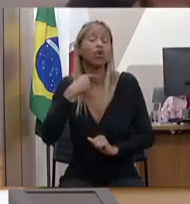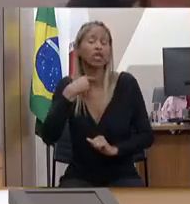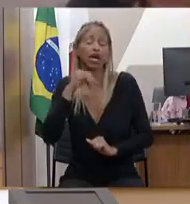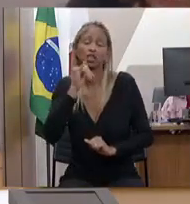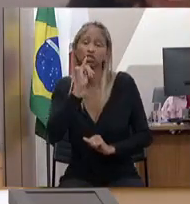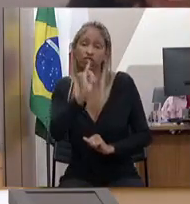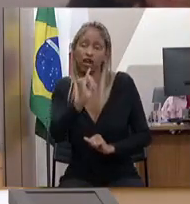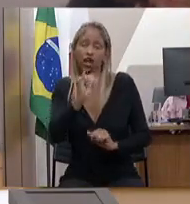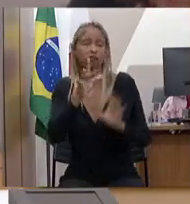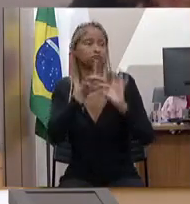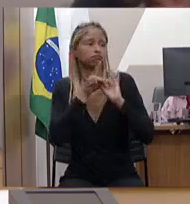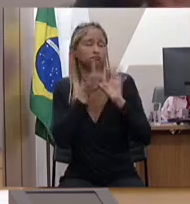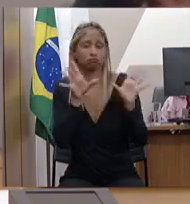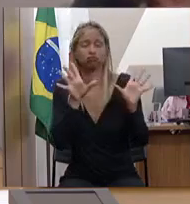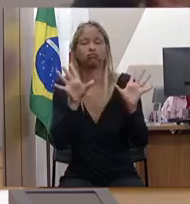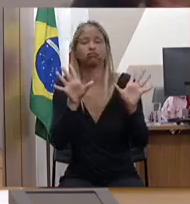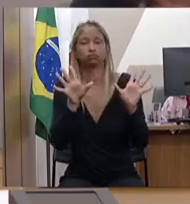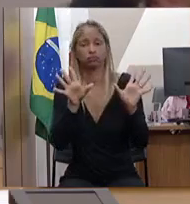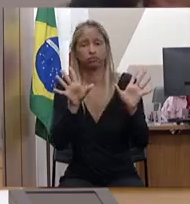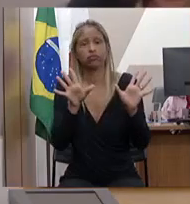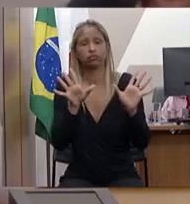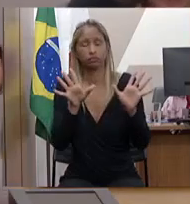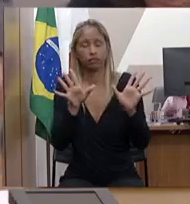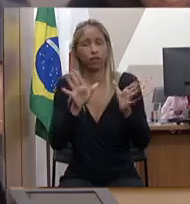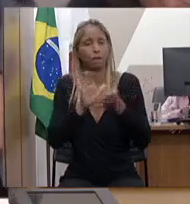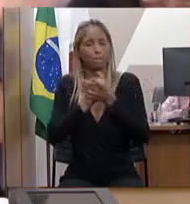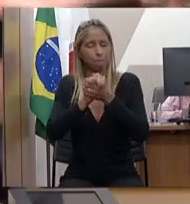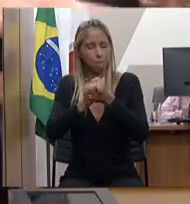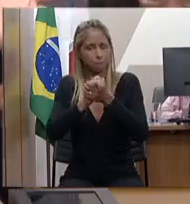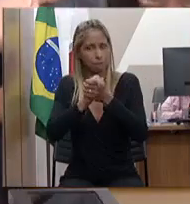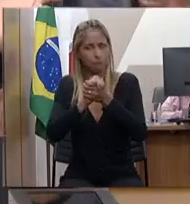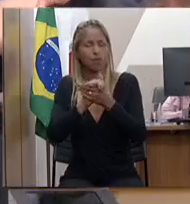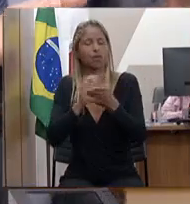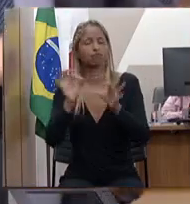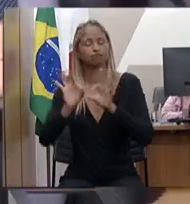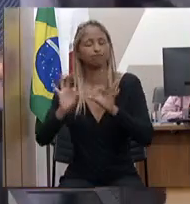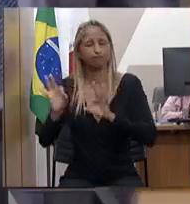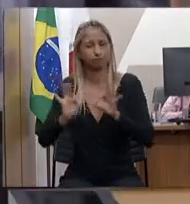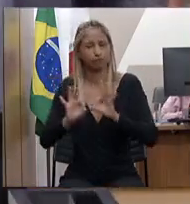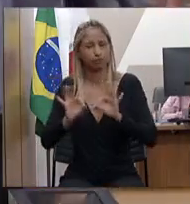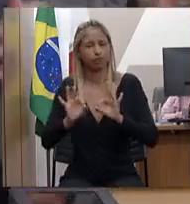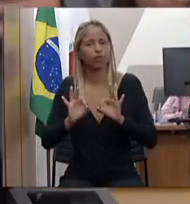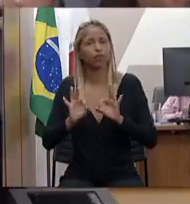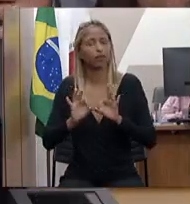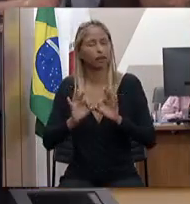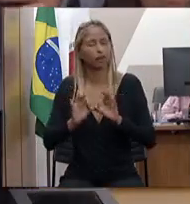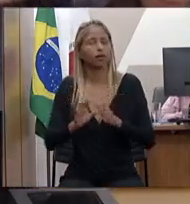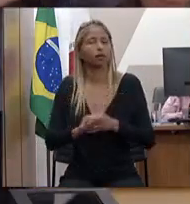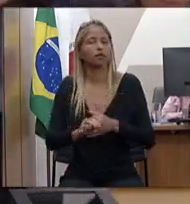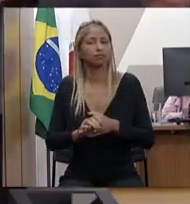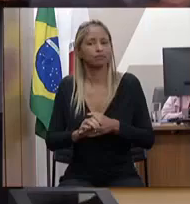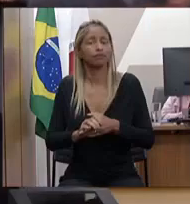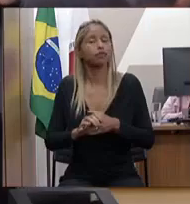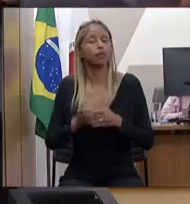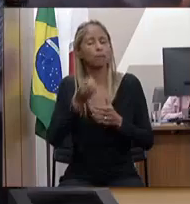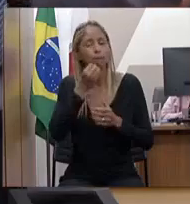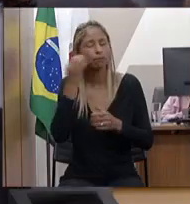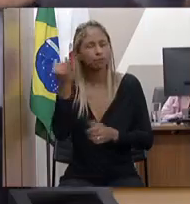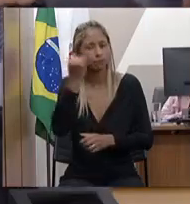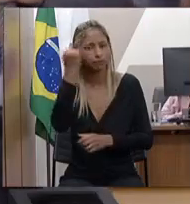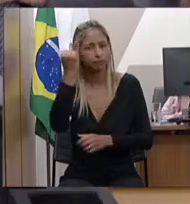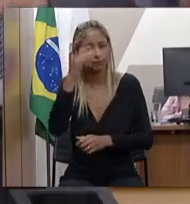esteja à vontade eu parabenizo a organização por um evento tão tão significativo